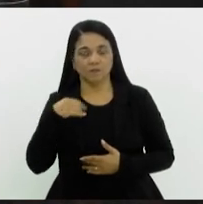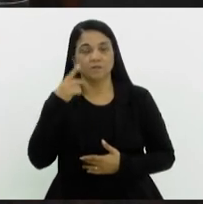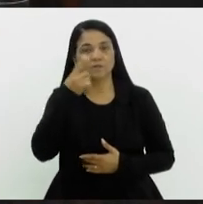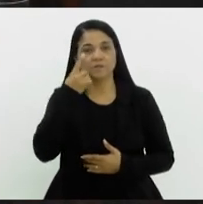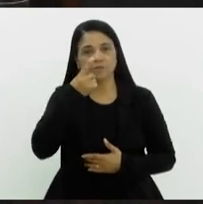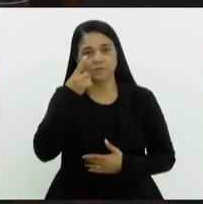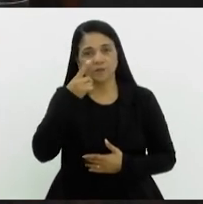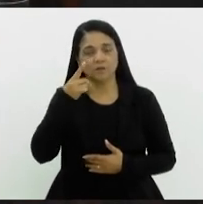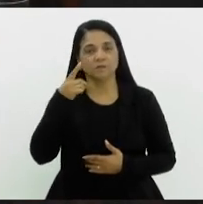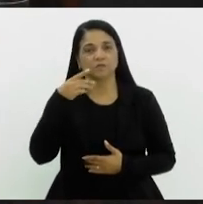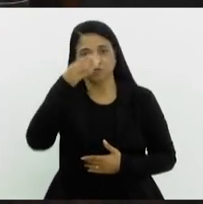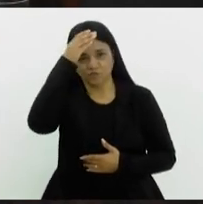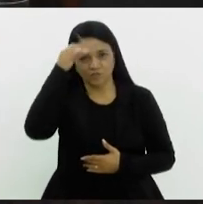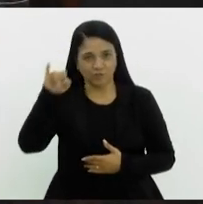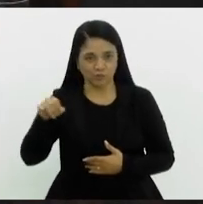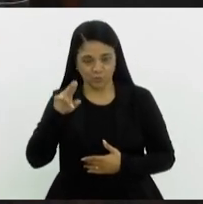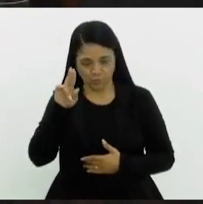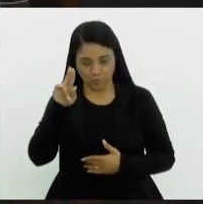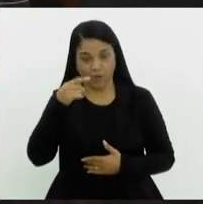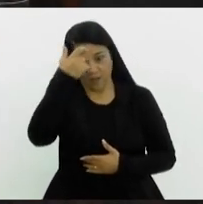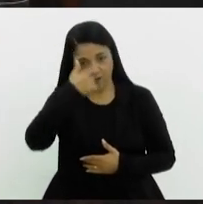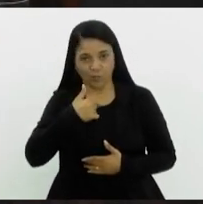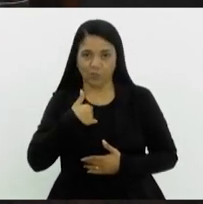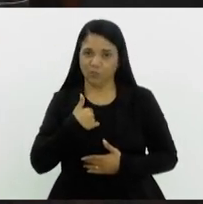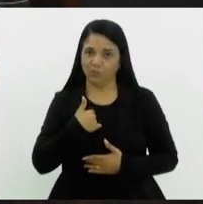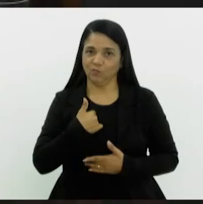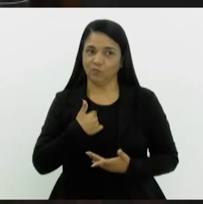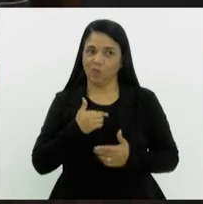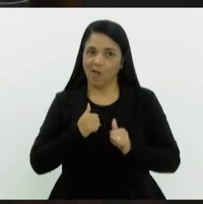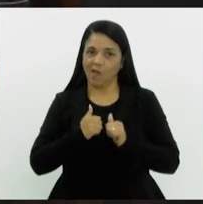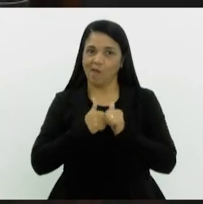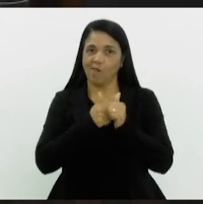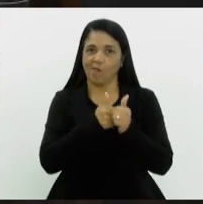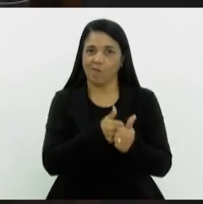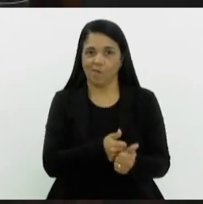Deputado, deputada Tia Ju, que sou eu, acompanho